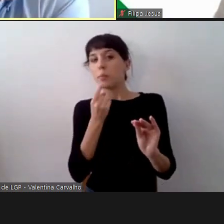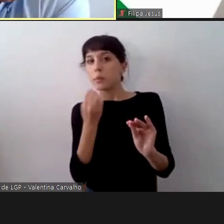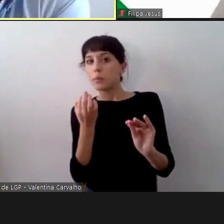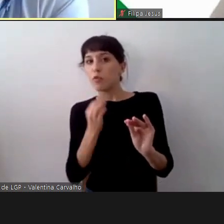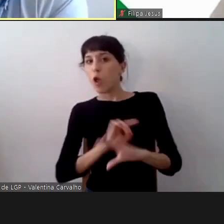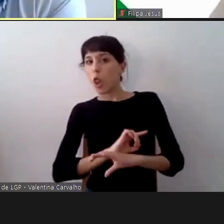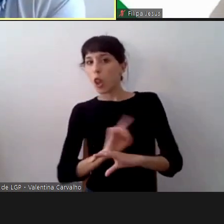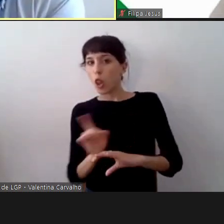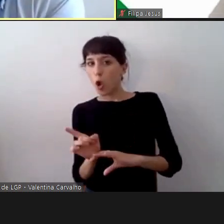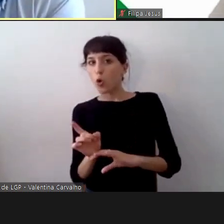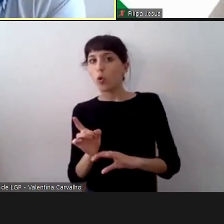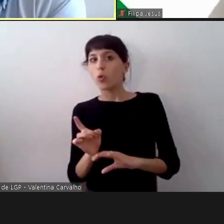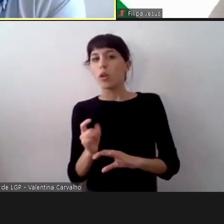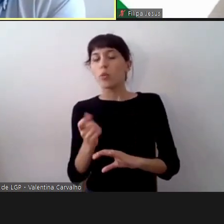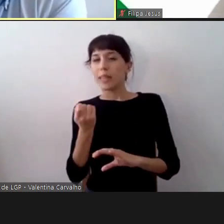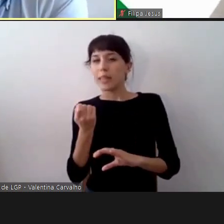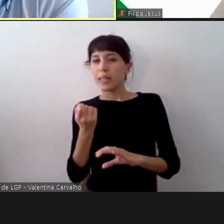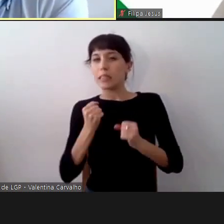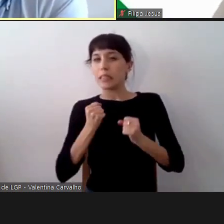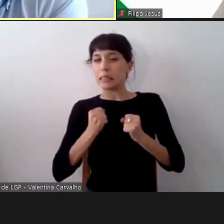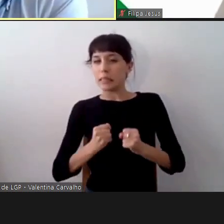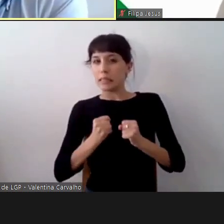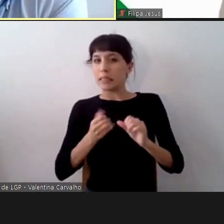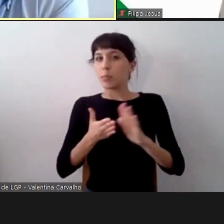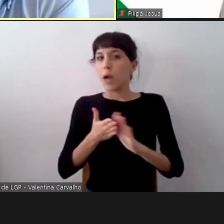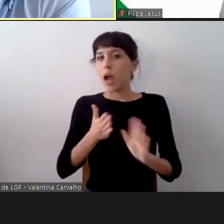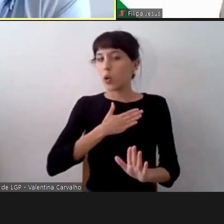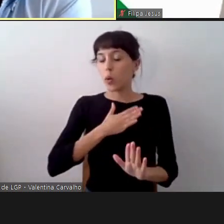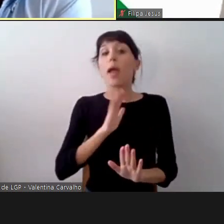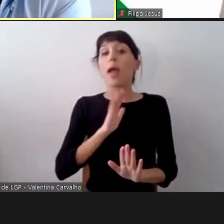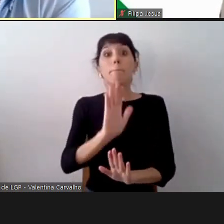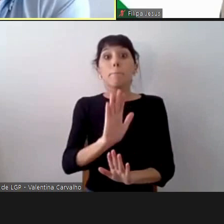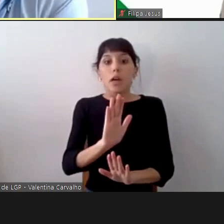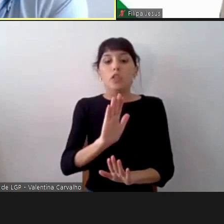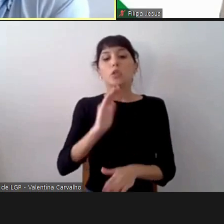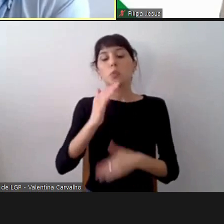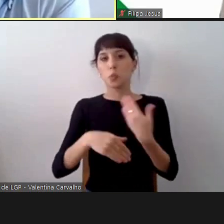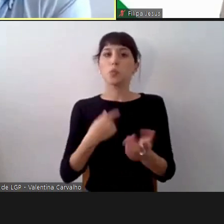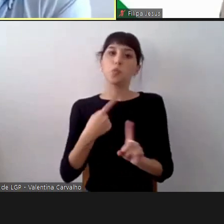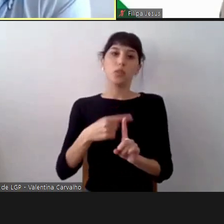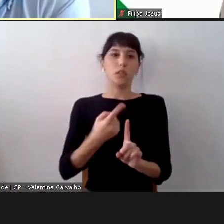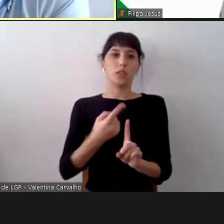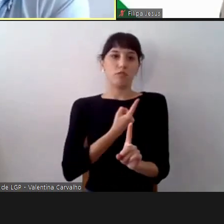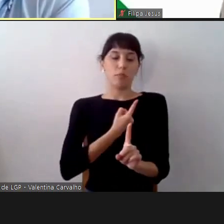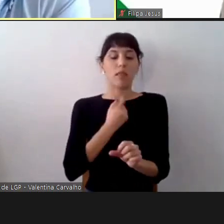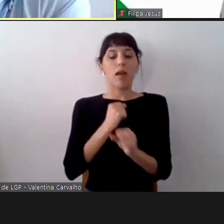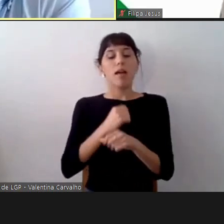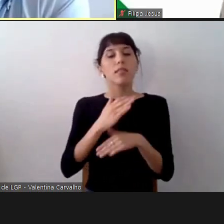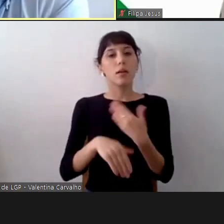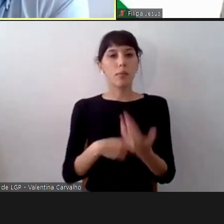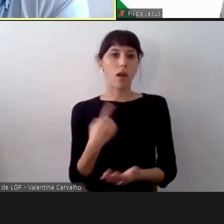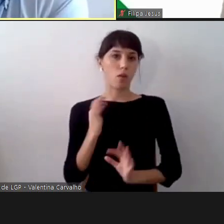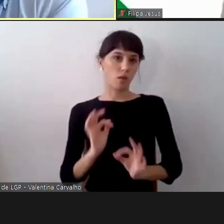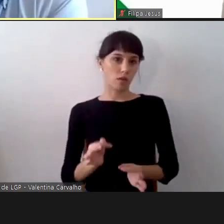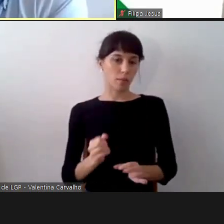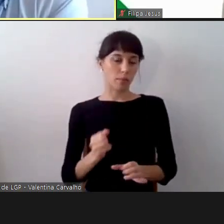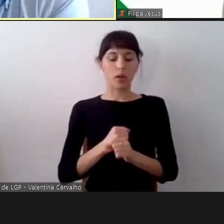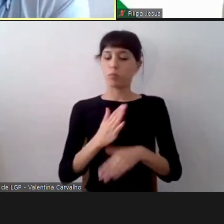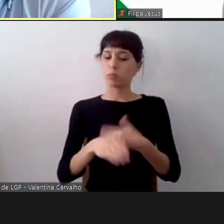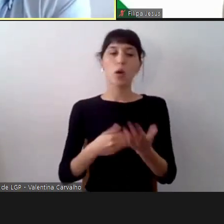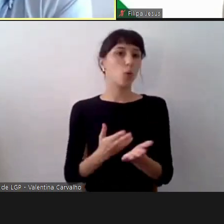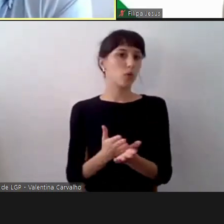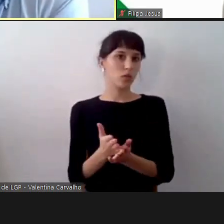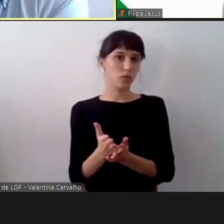alguma resistência. Mas eu diria, e temos que ser otimistas, há um trabalho que tem que ser feito, que continuará a ser feito, e até com o testemunho de